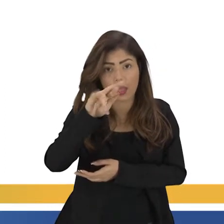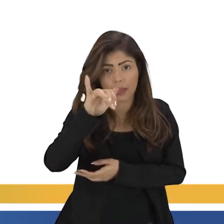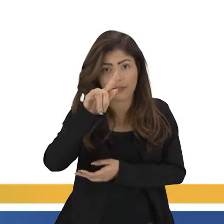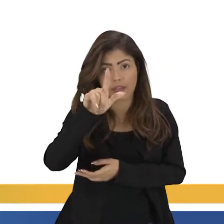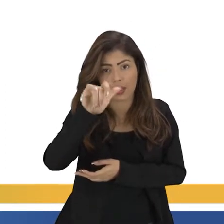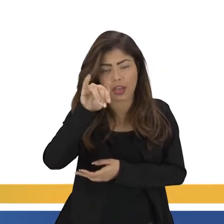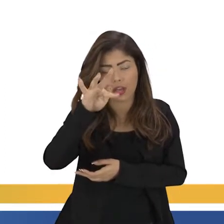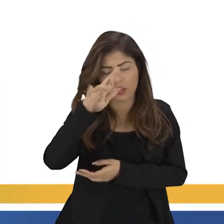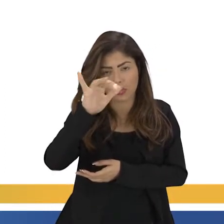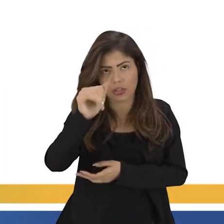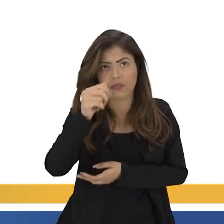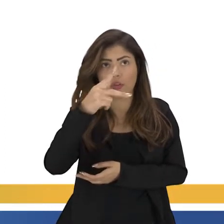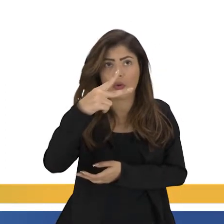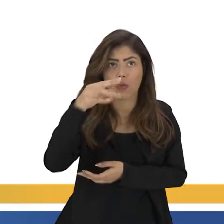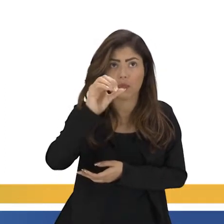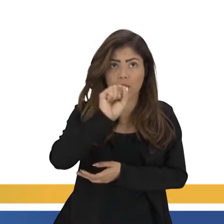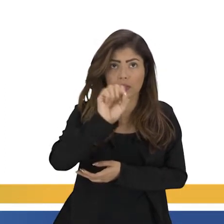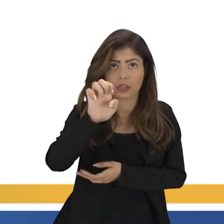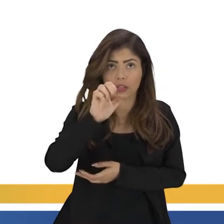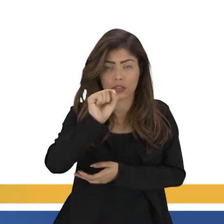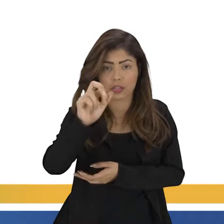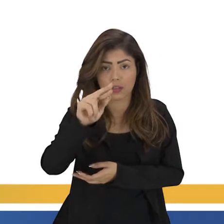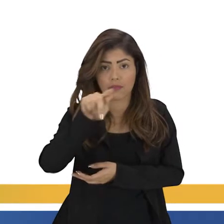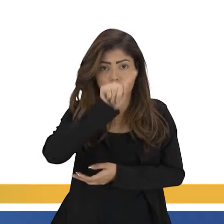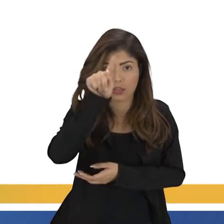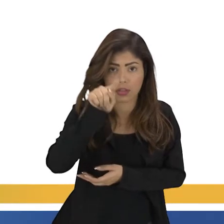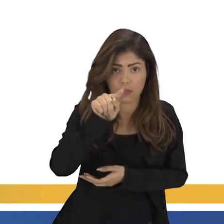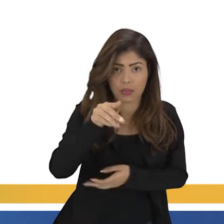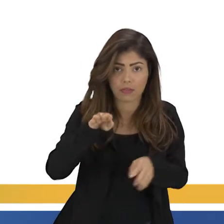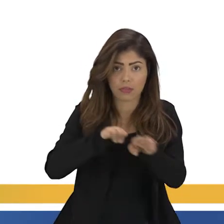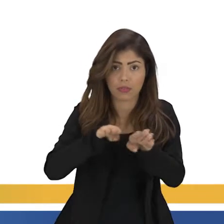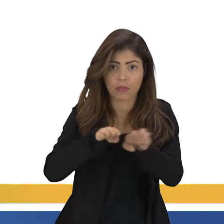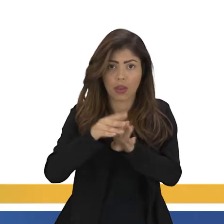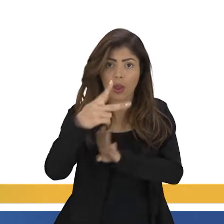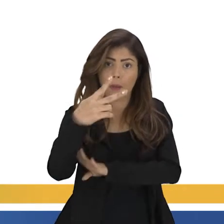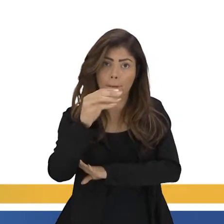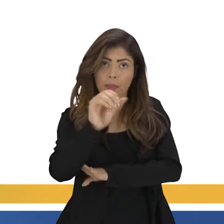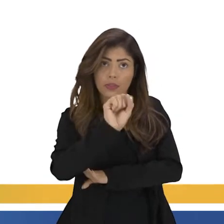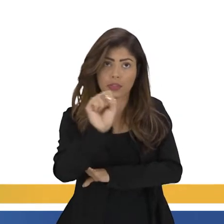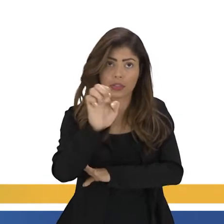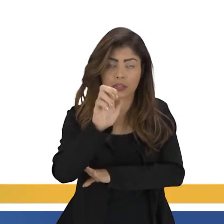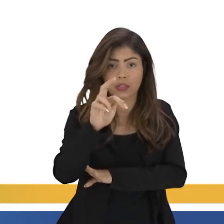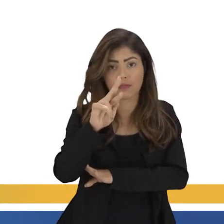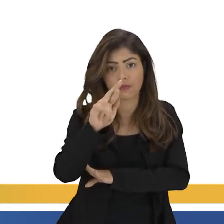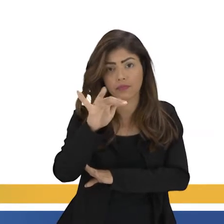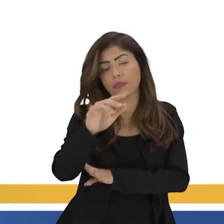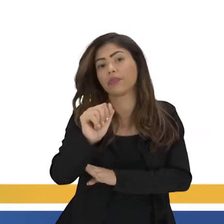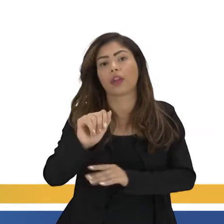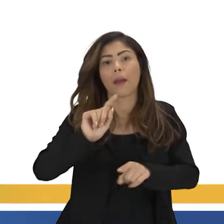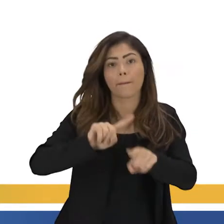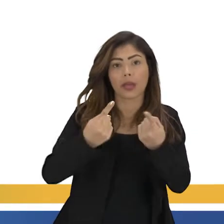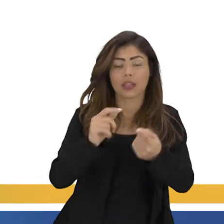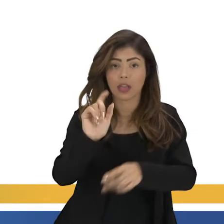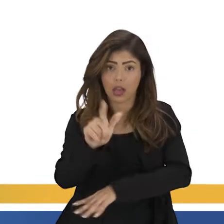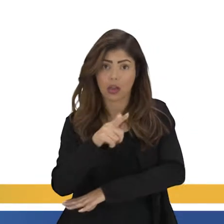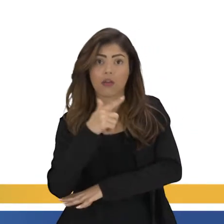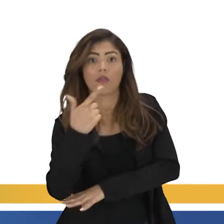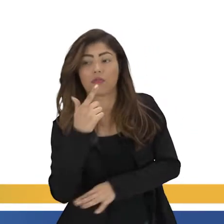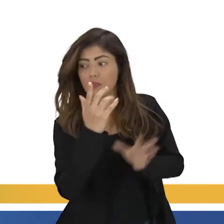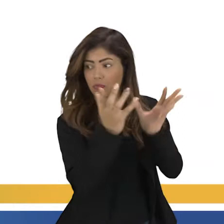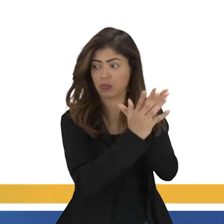qualificativos, possessivos, exclamativos e interrogativos. Porém, além destas